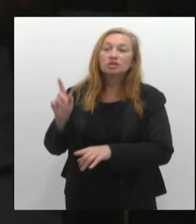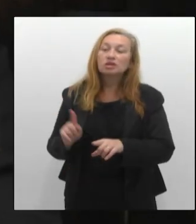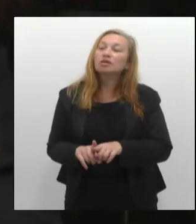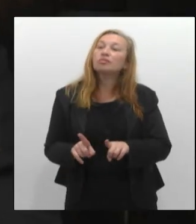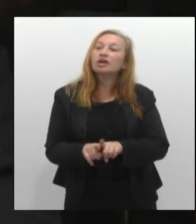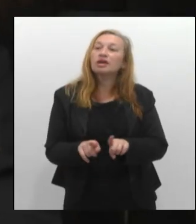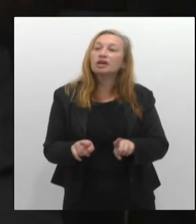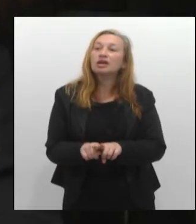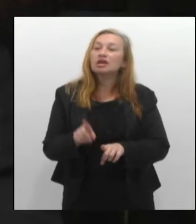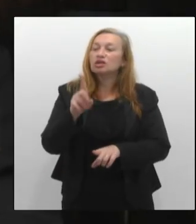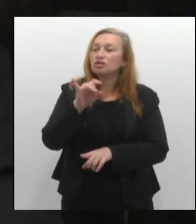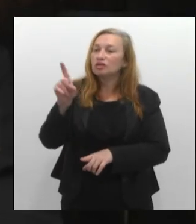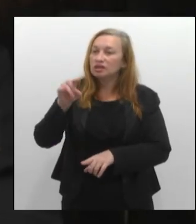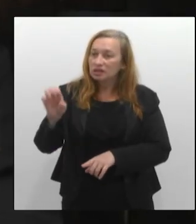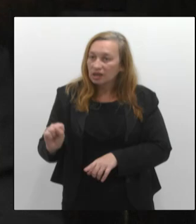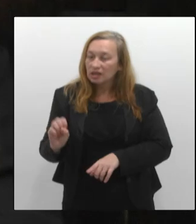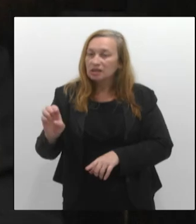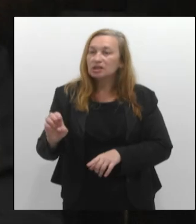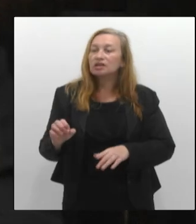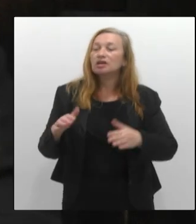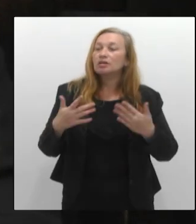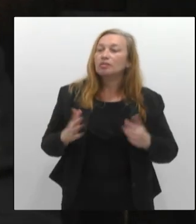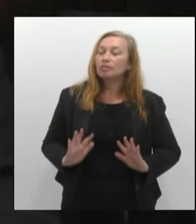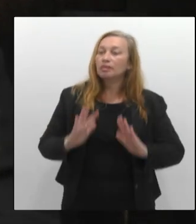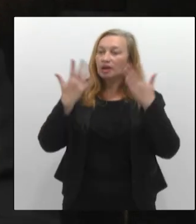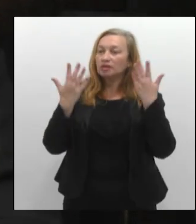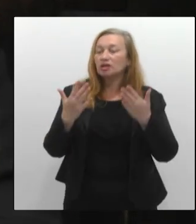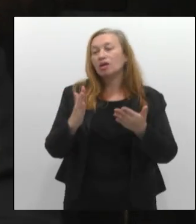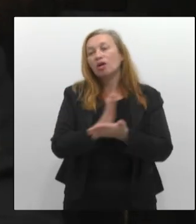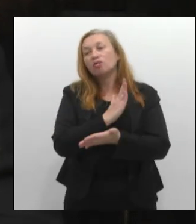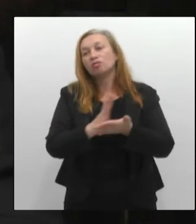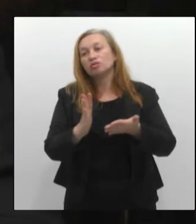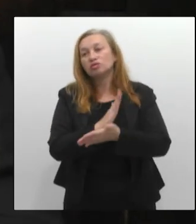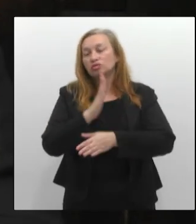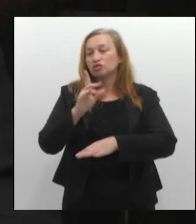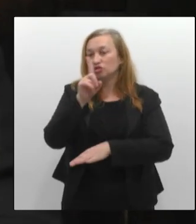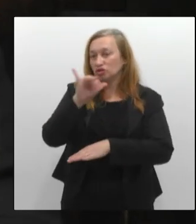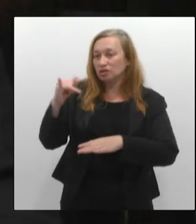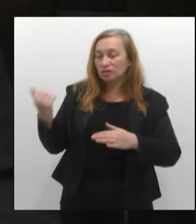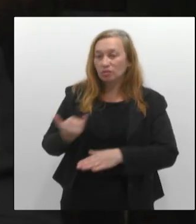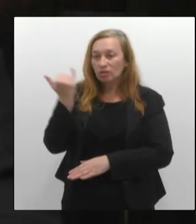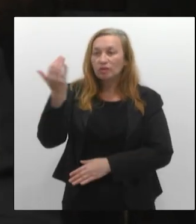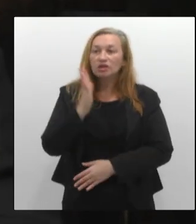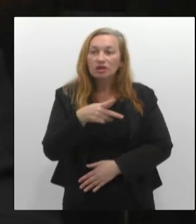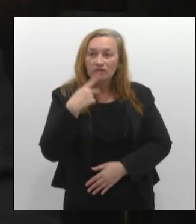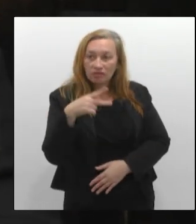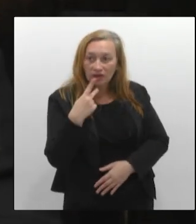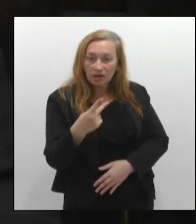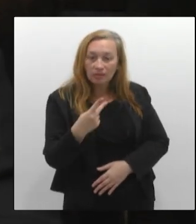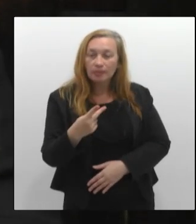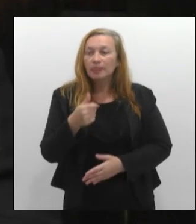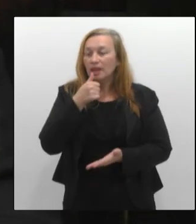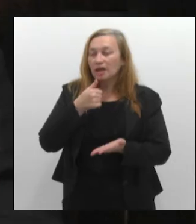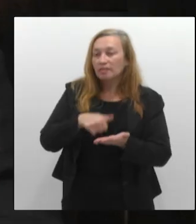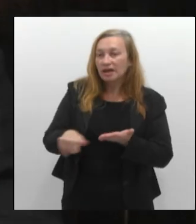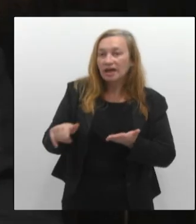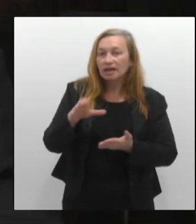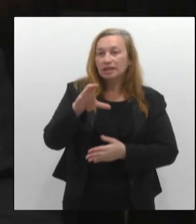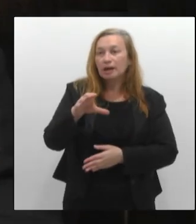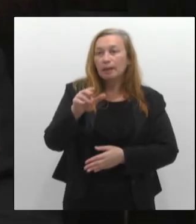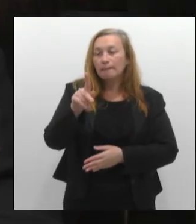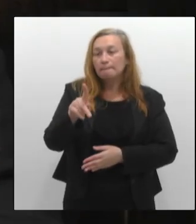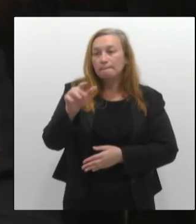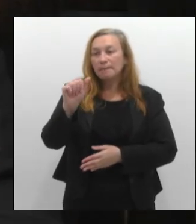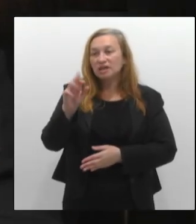diocese, e para que pudesse comemorando algumas datas importantes. Como ressaltei em minha recente carta pastoral,